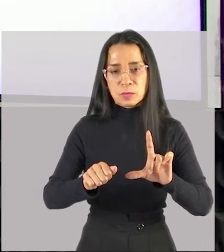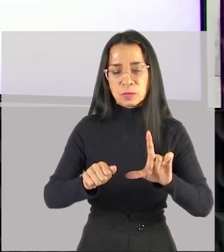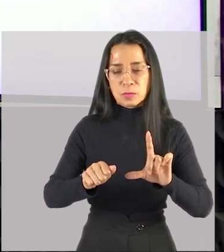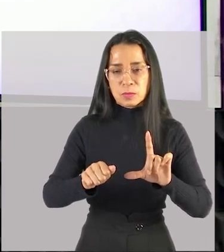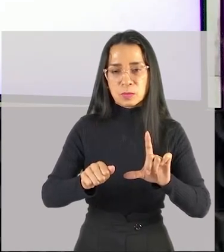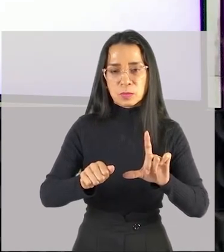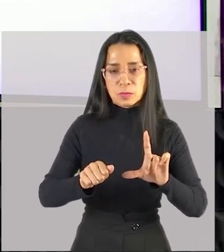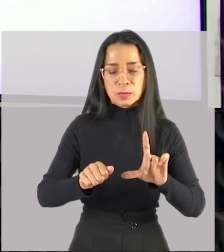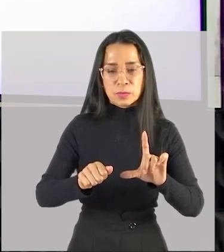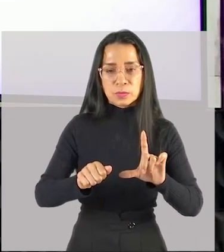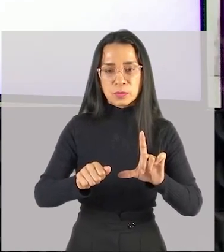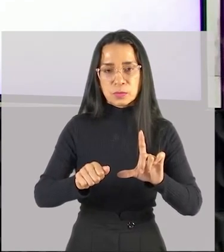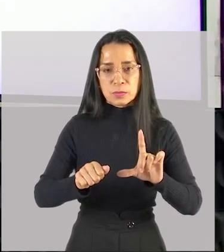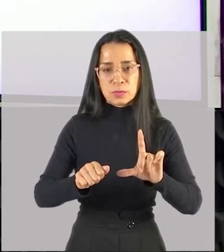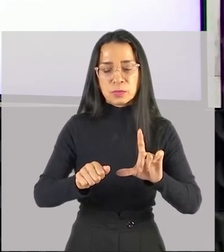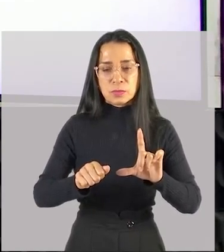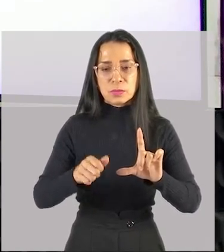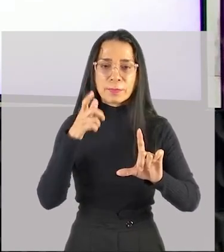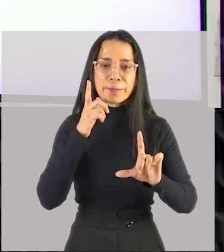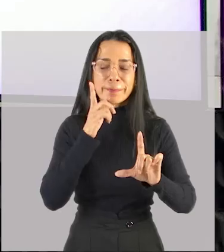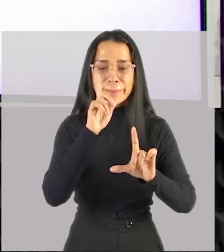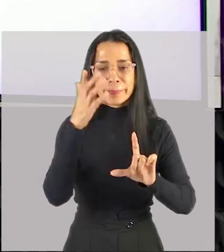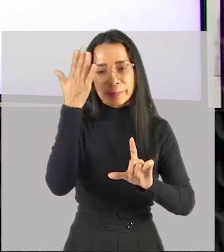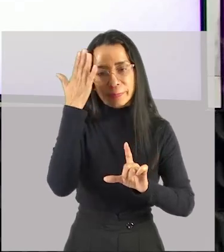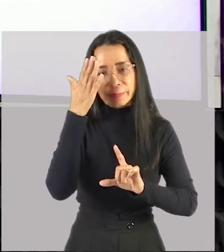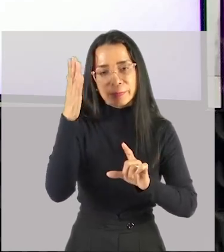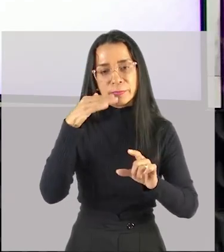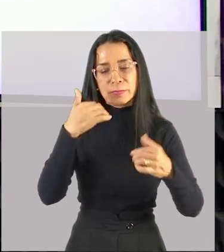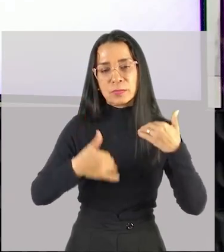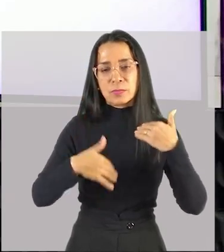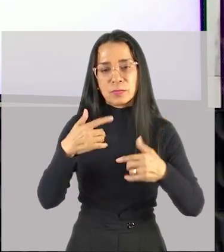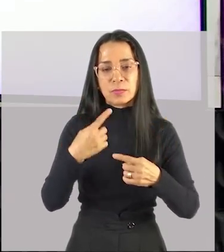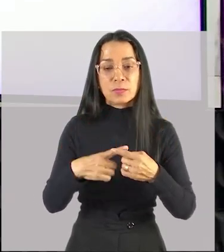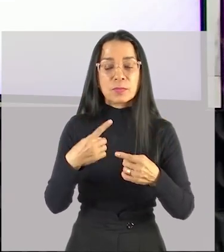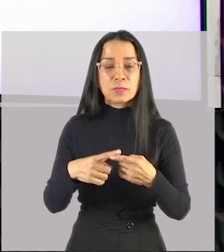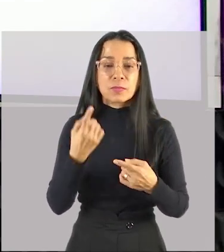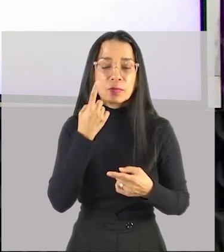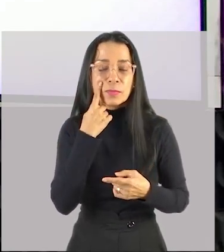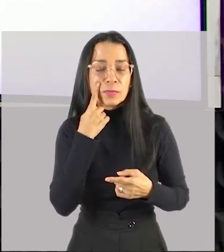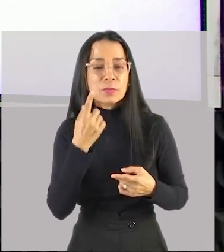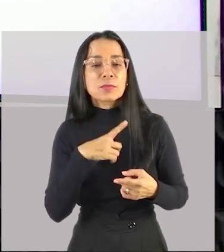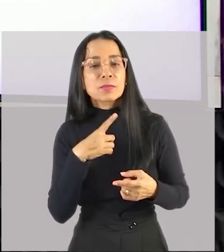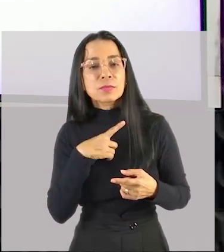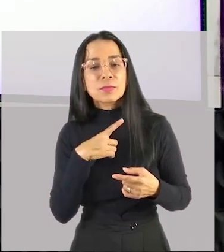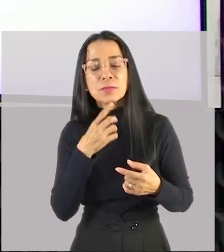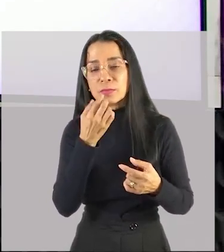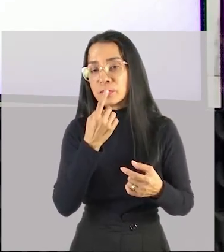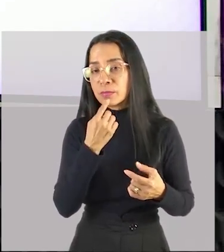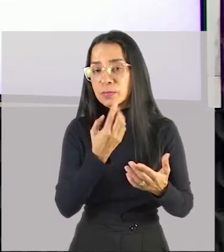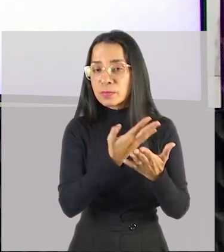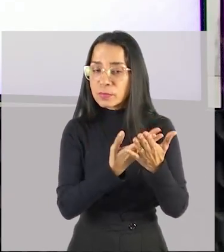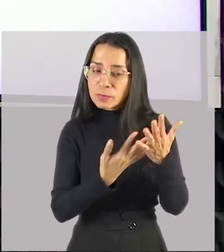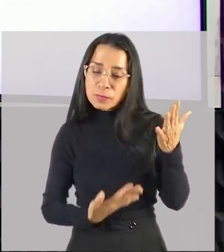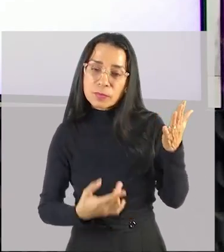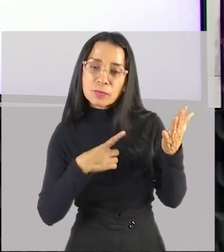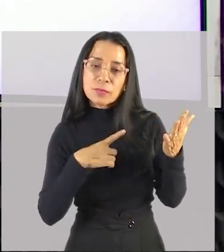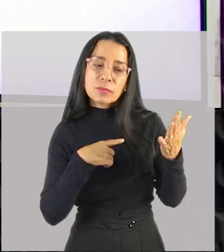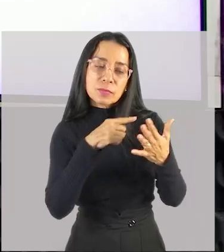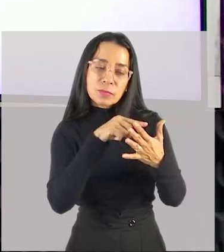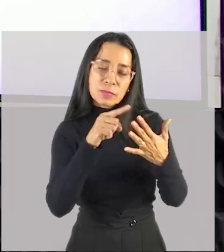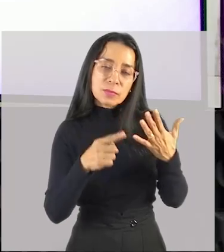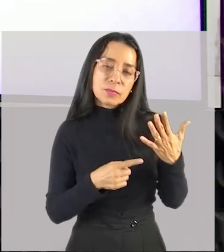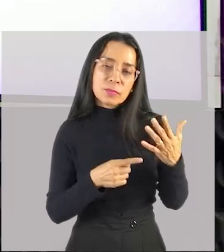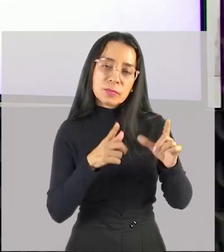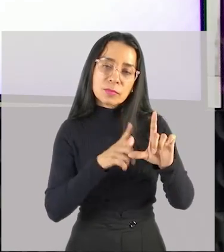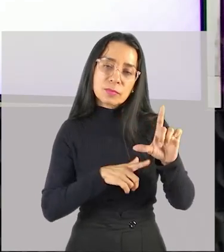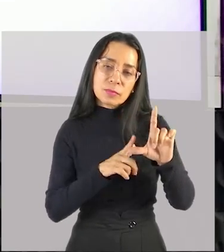falando que a explicação porque a gente consegue entender o corpo, porque a gente vê, porque tem sangue, porque tem dedo. Então o sangue também não. O